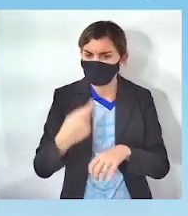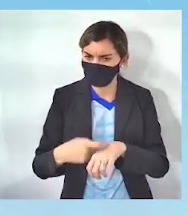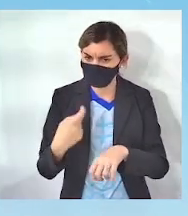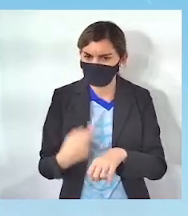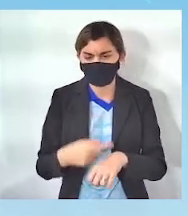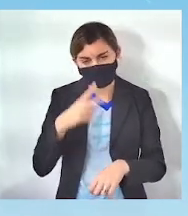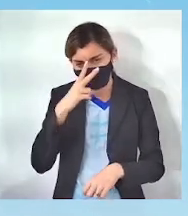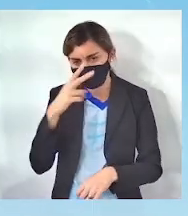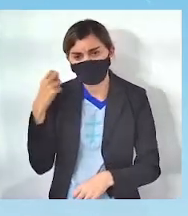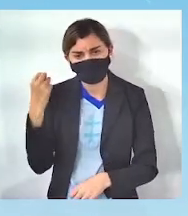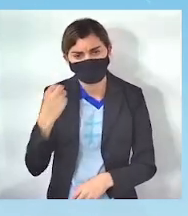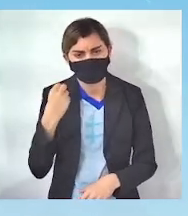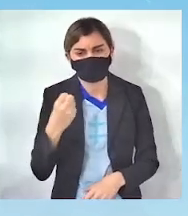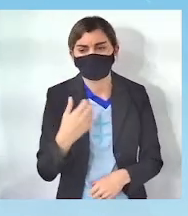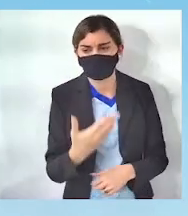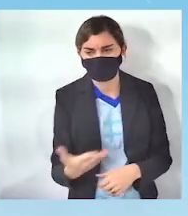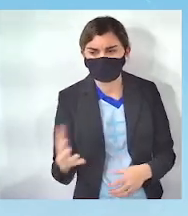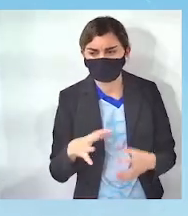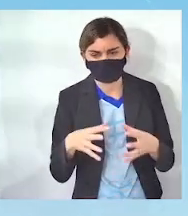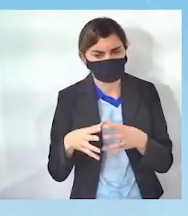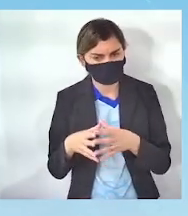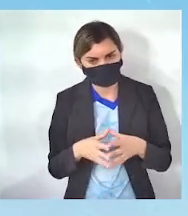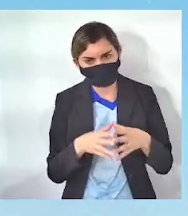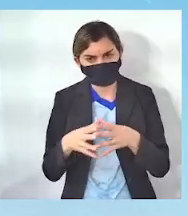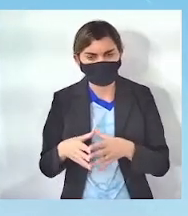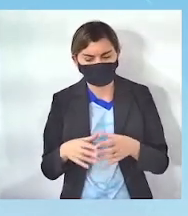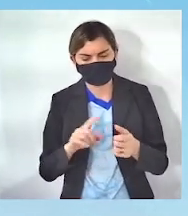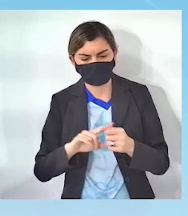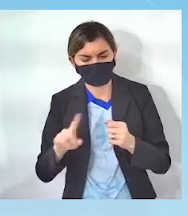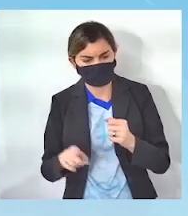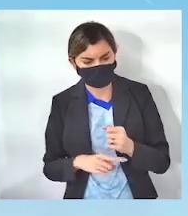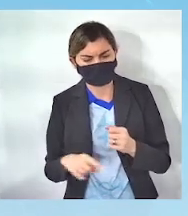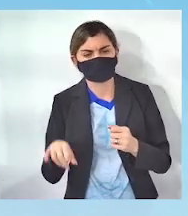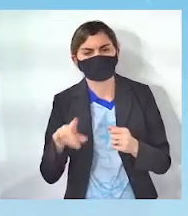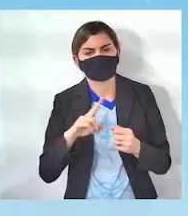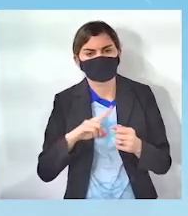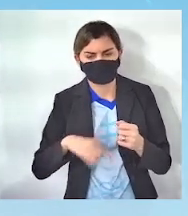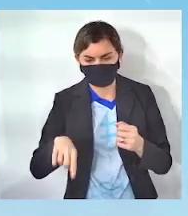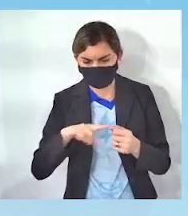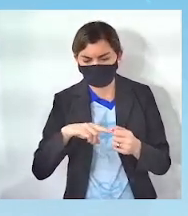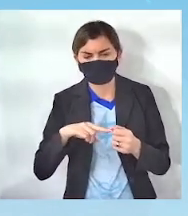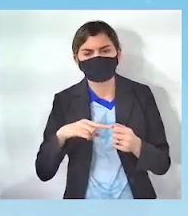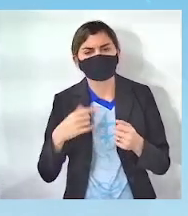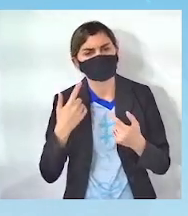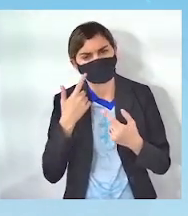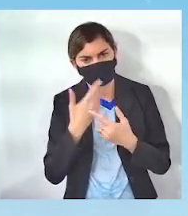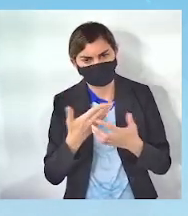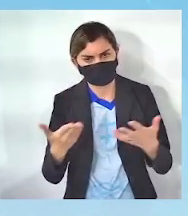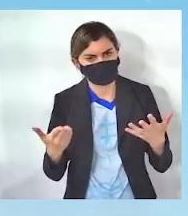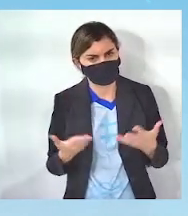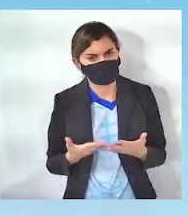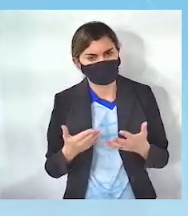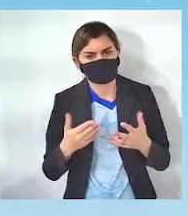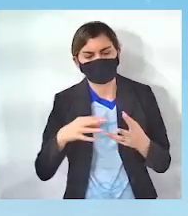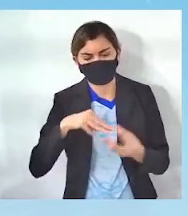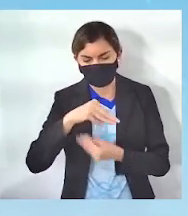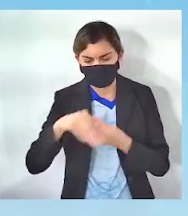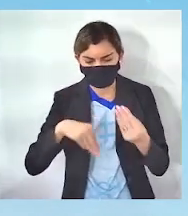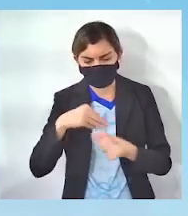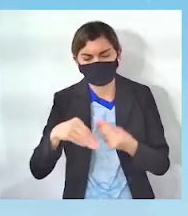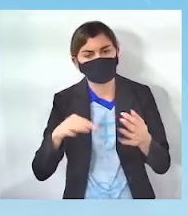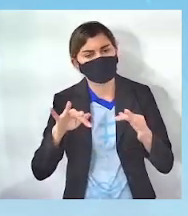algo forte, tá? Então, esse conjunto de adjetivos está atrelado a isso. Homogênea, né? E, por